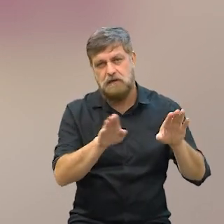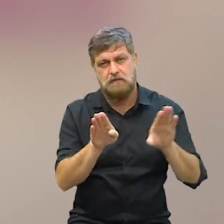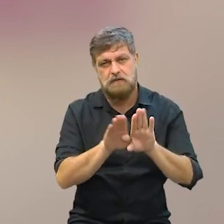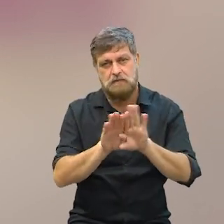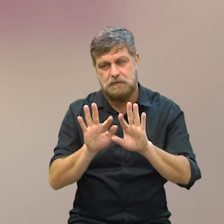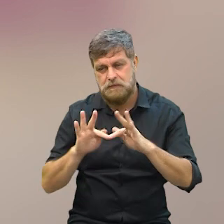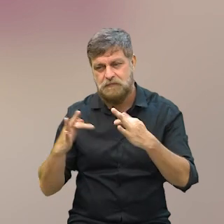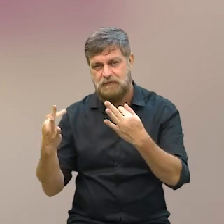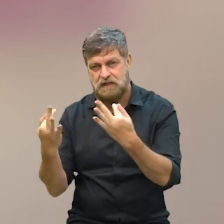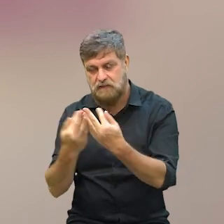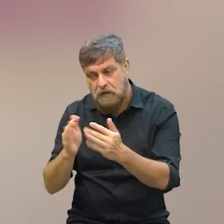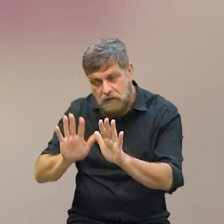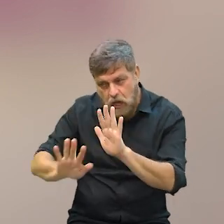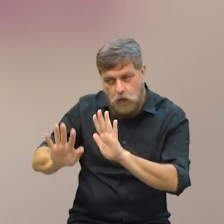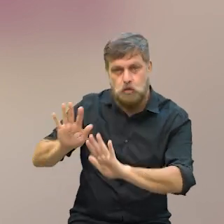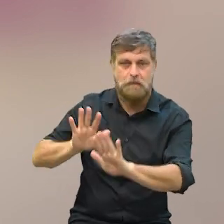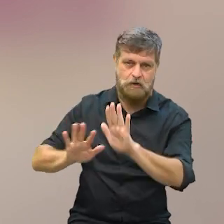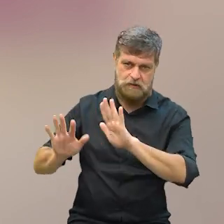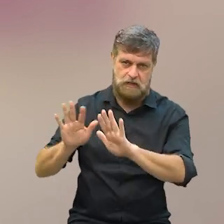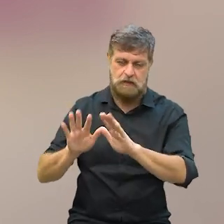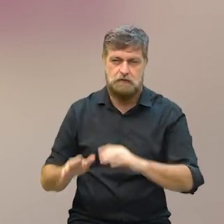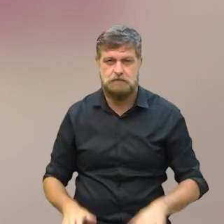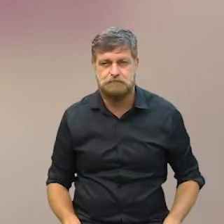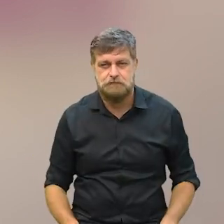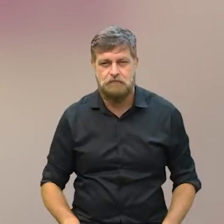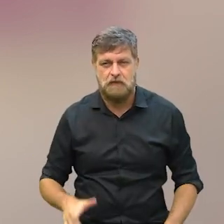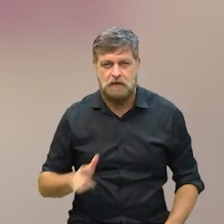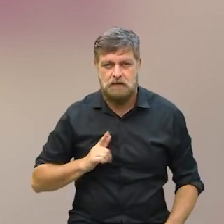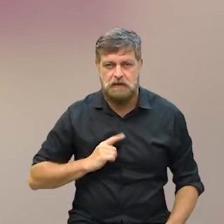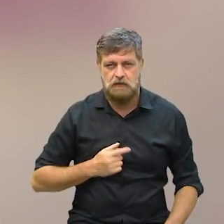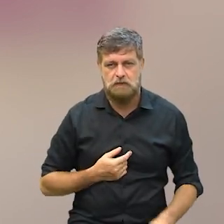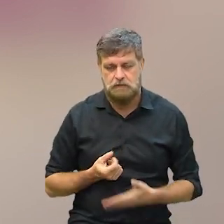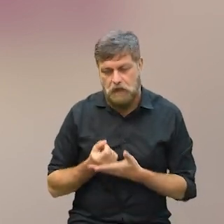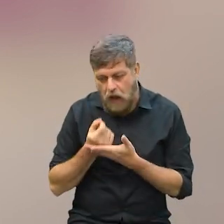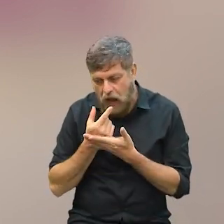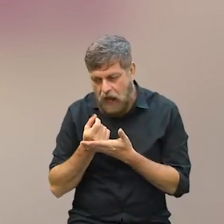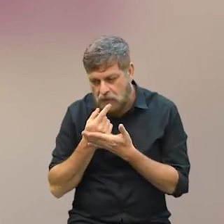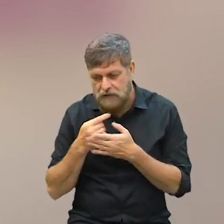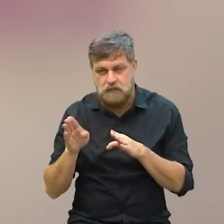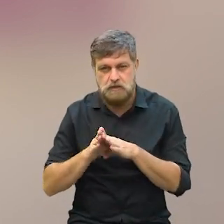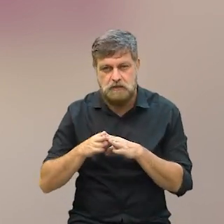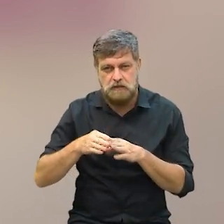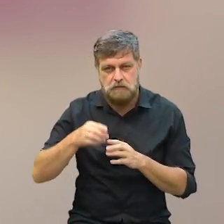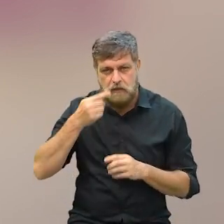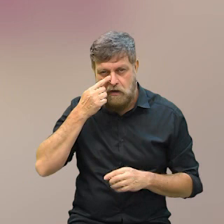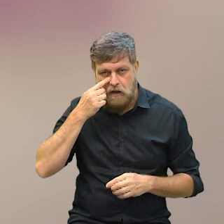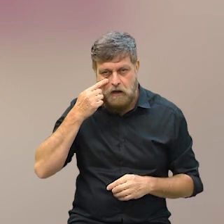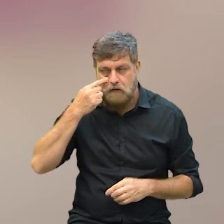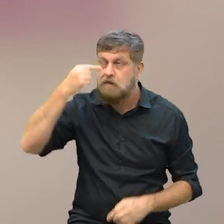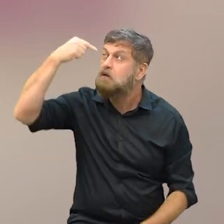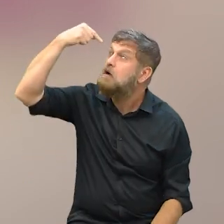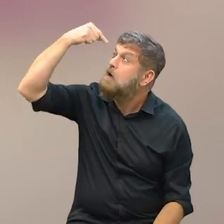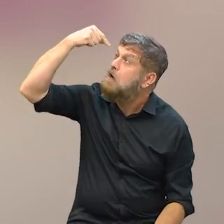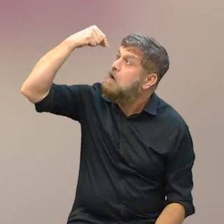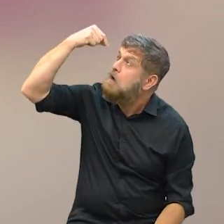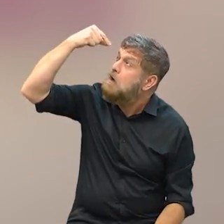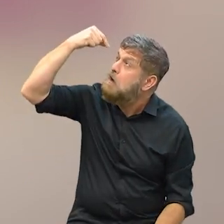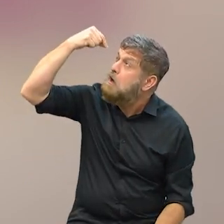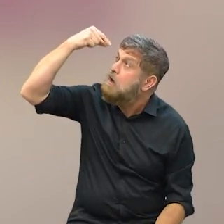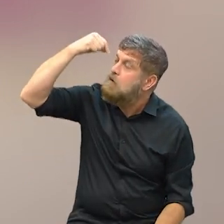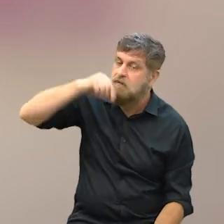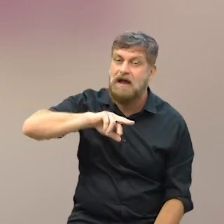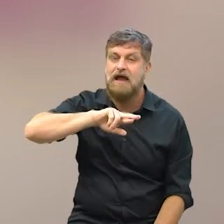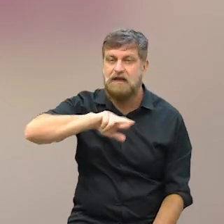trabalho como ter os cuidados em casa, tá? Aí você usa antibióticos, né, e anti-inflamatórios como colírios, né? Não